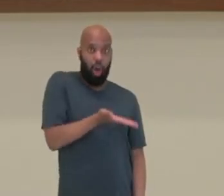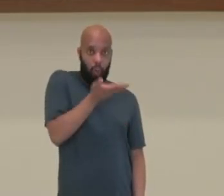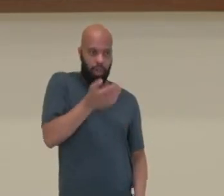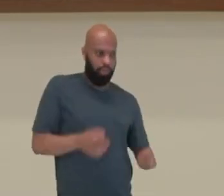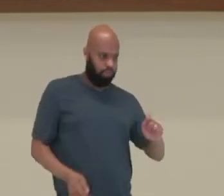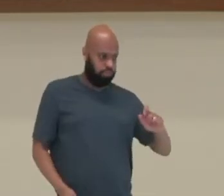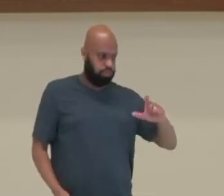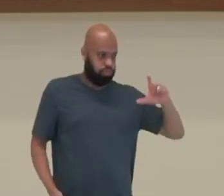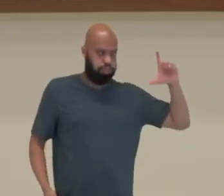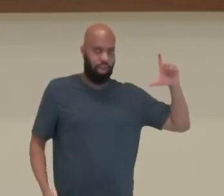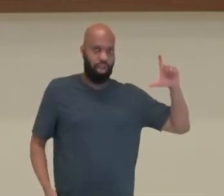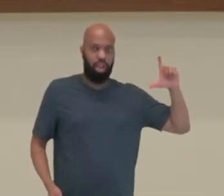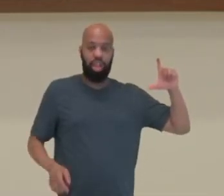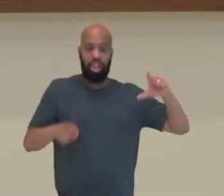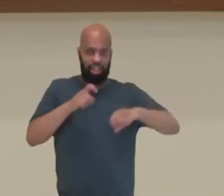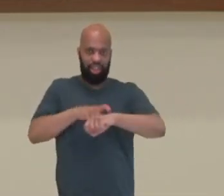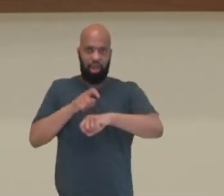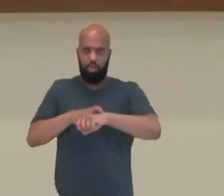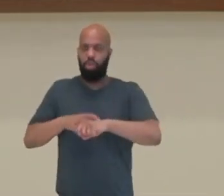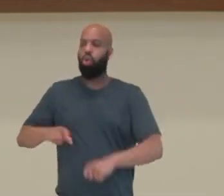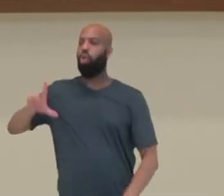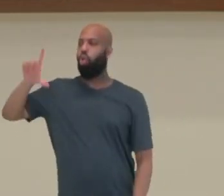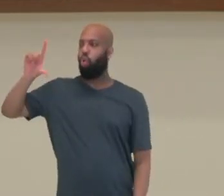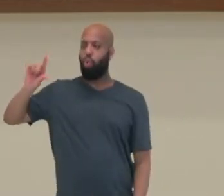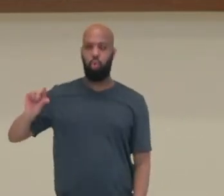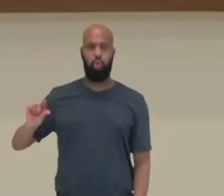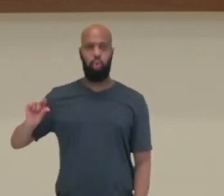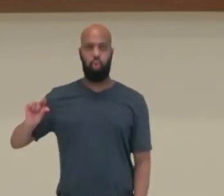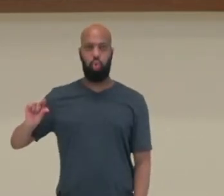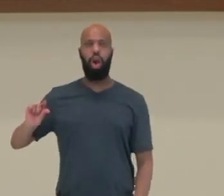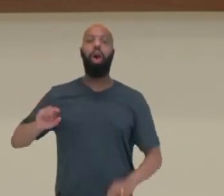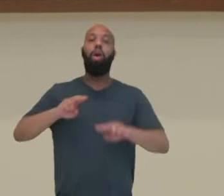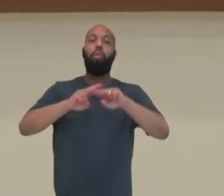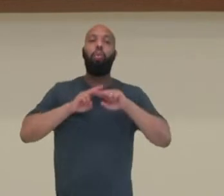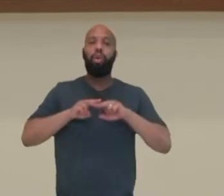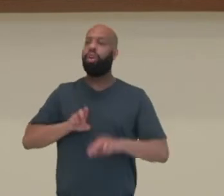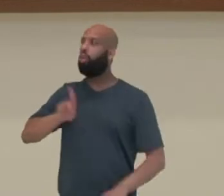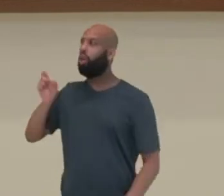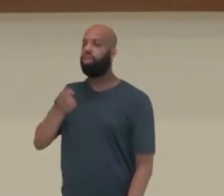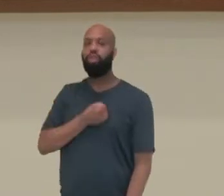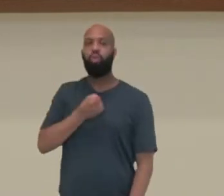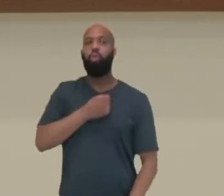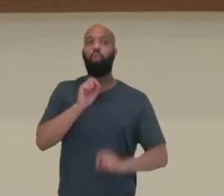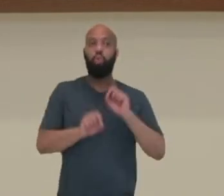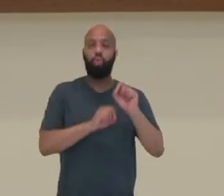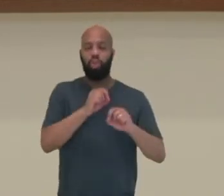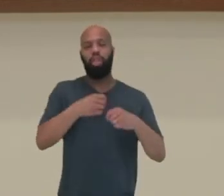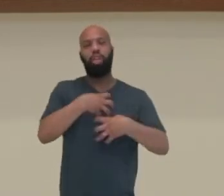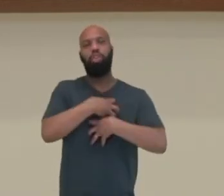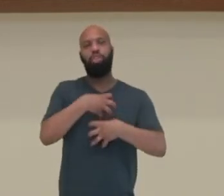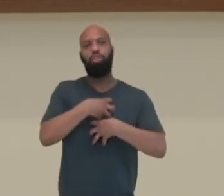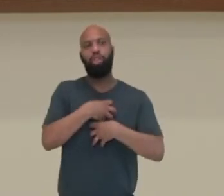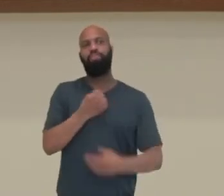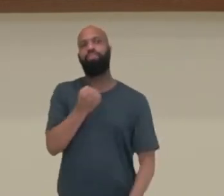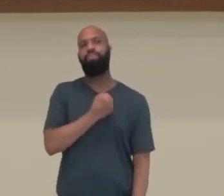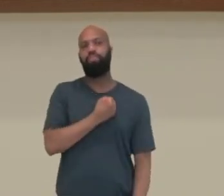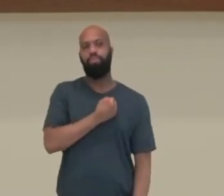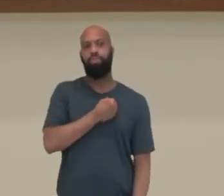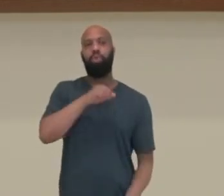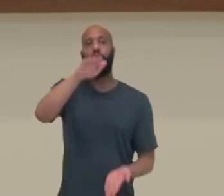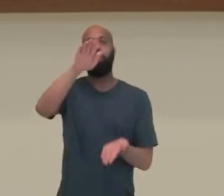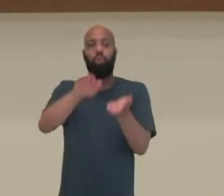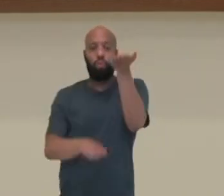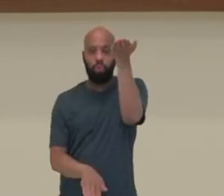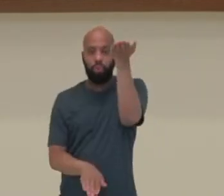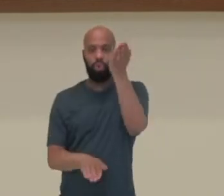meu tempo diminui. Então, por isso, esses valores, eles são ditos como